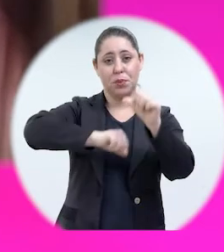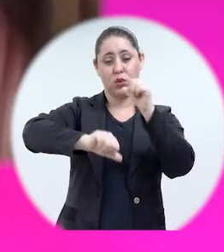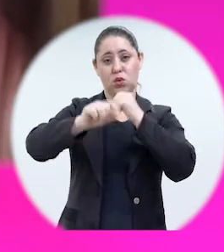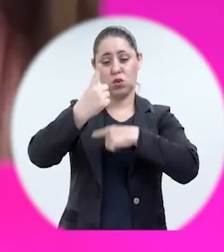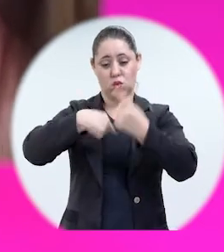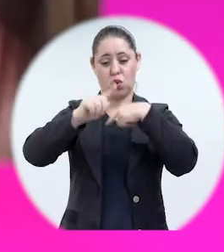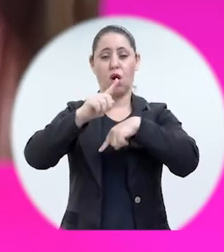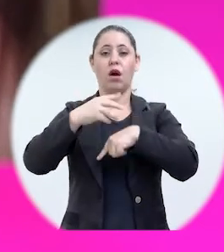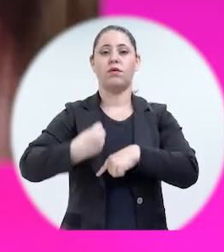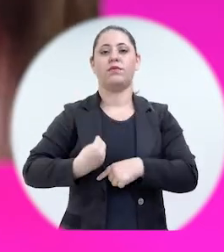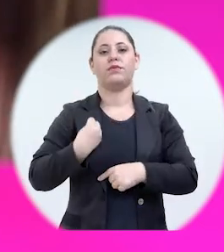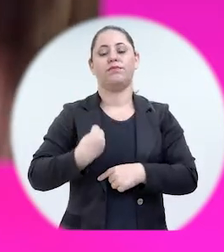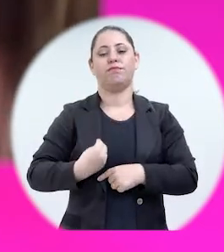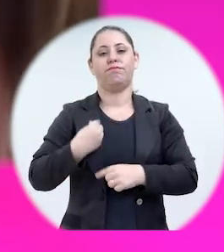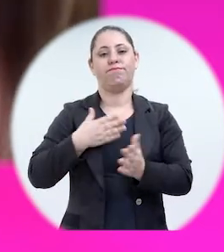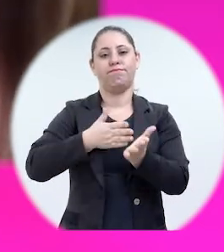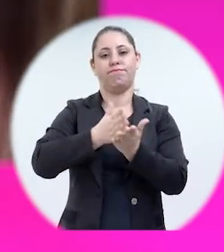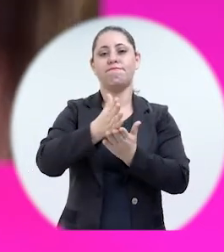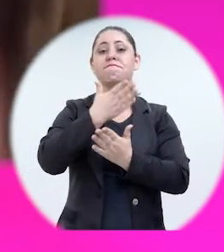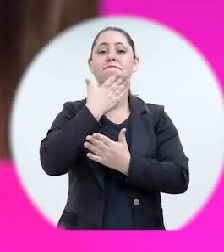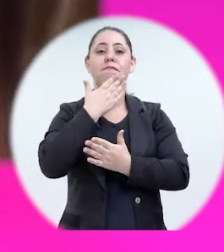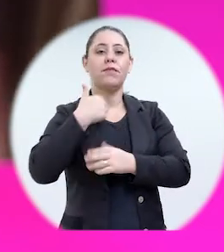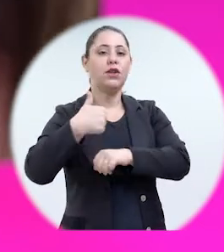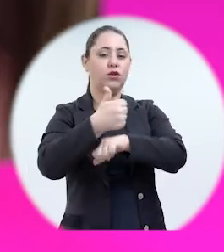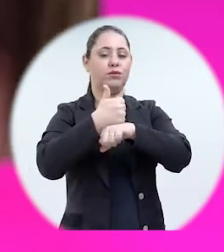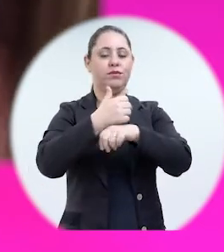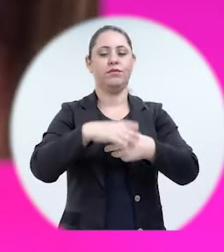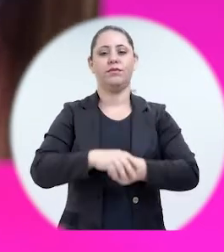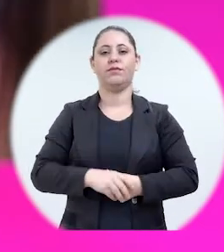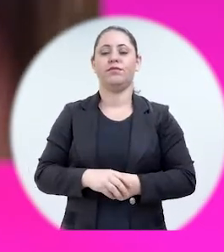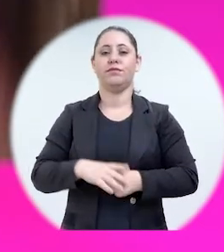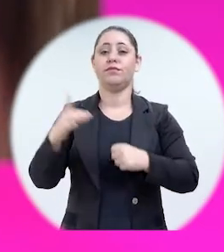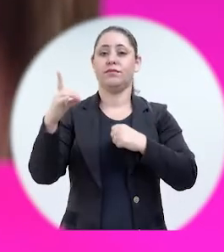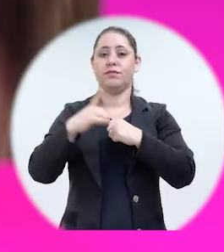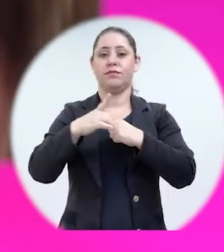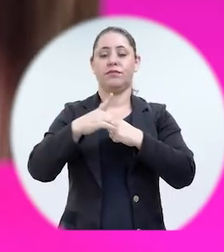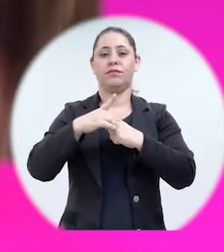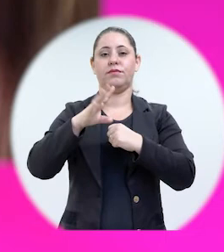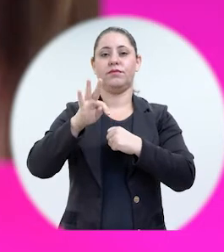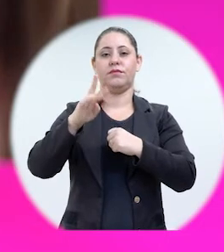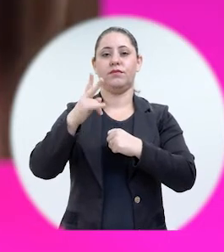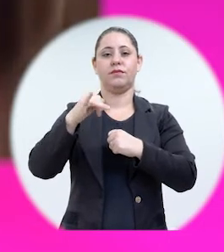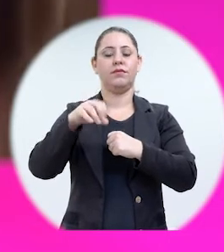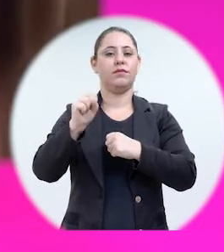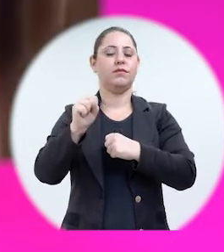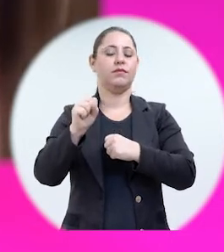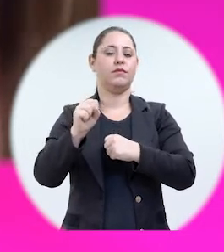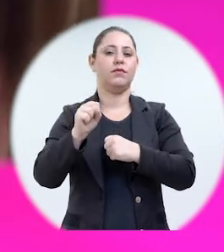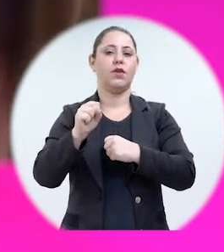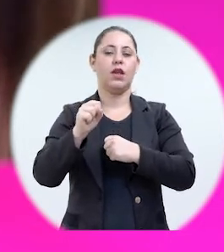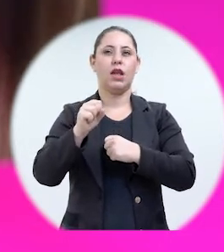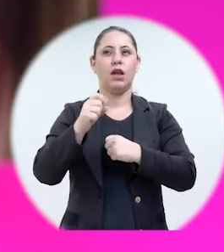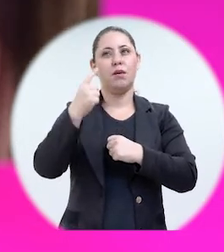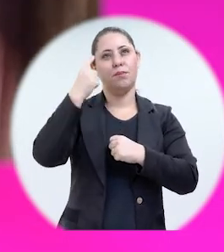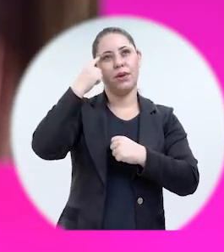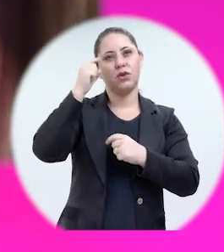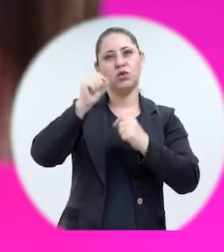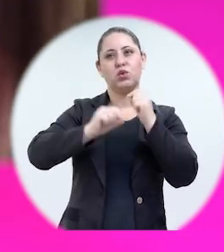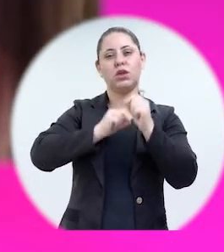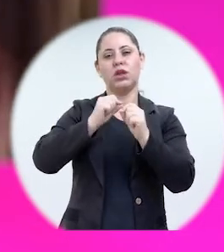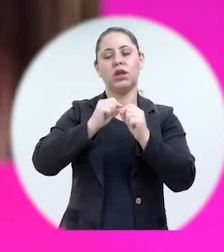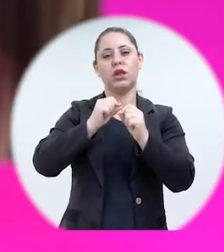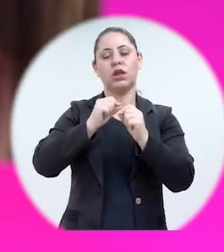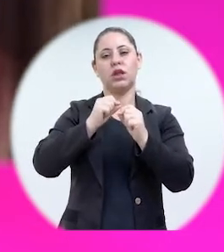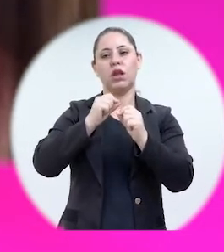conseguiu mudar o rumo da vida dela, né, para melhor, com certeza. Doutora Thaís. Eu acho que o